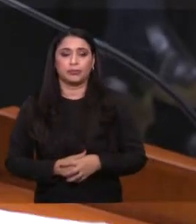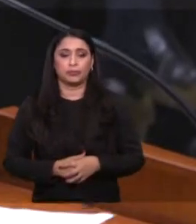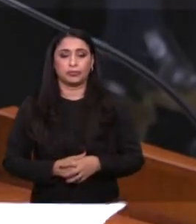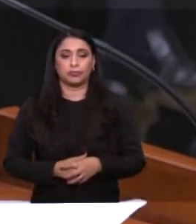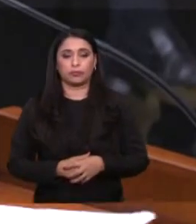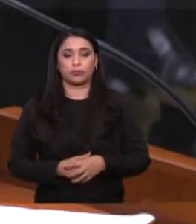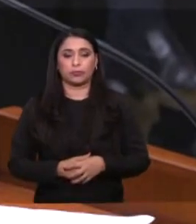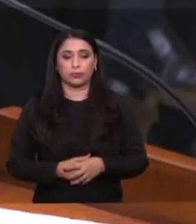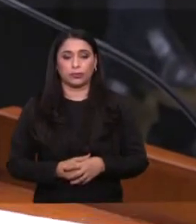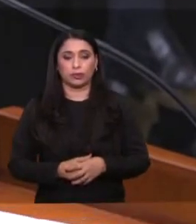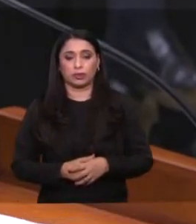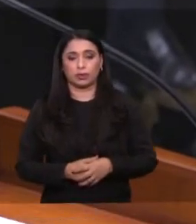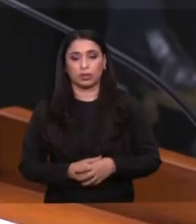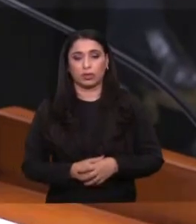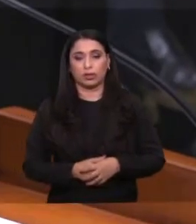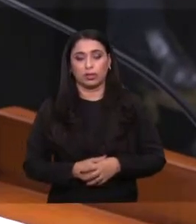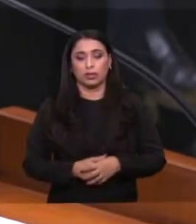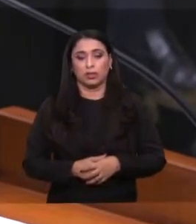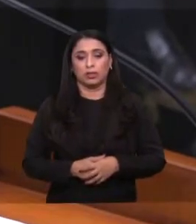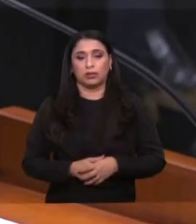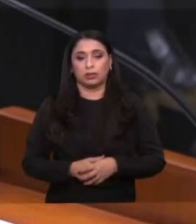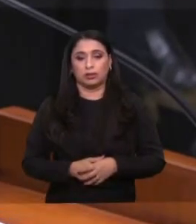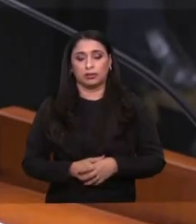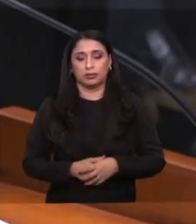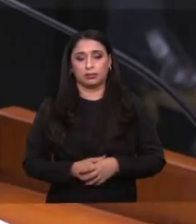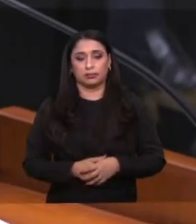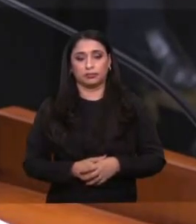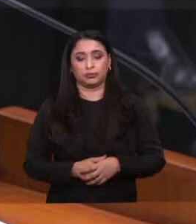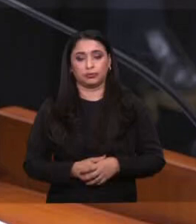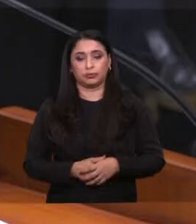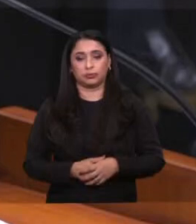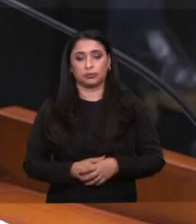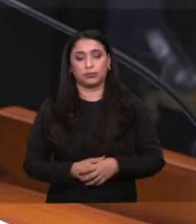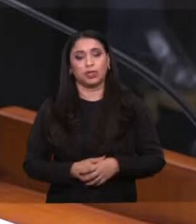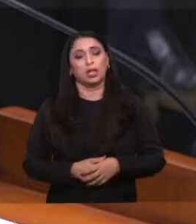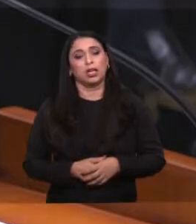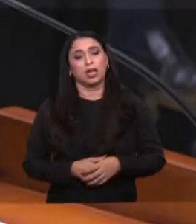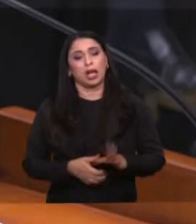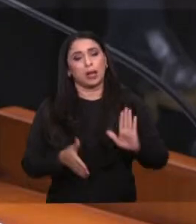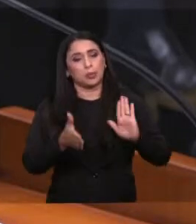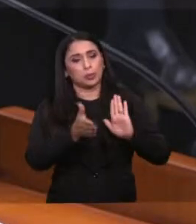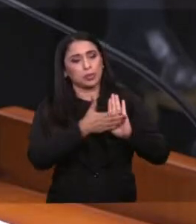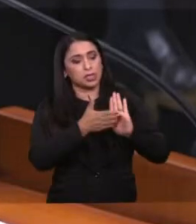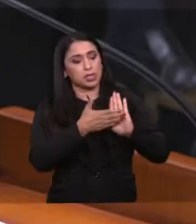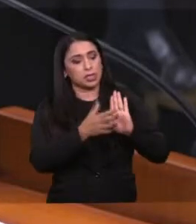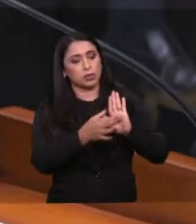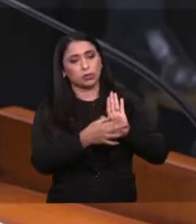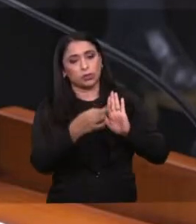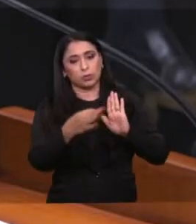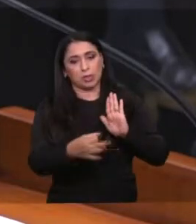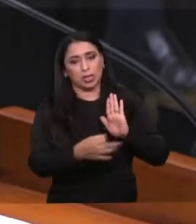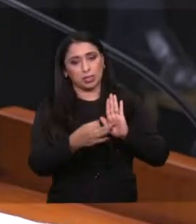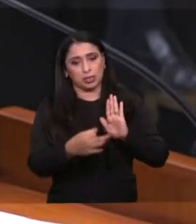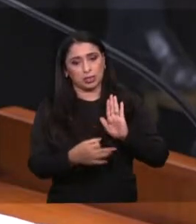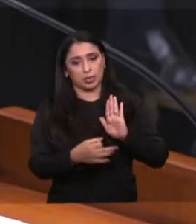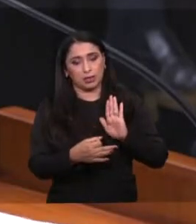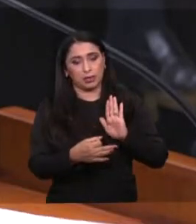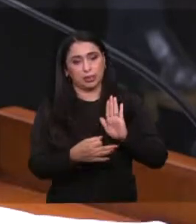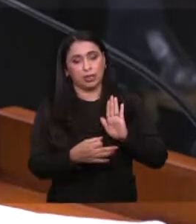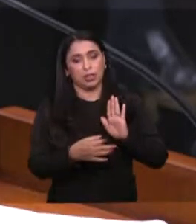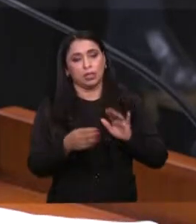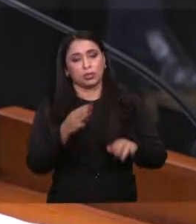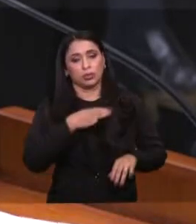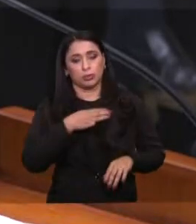Eu vou pedir licença para acatar a sugestão posta no parecer